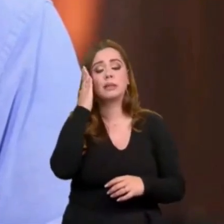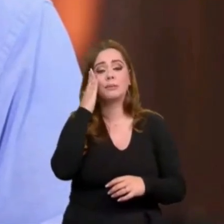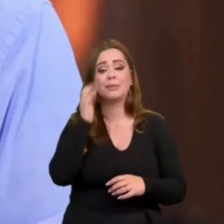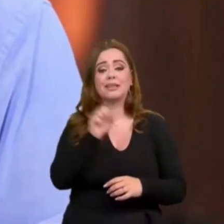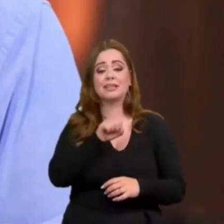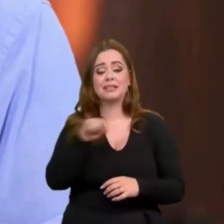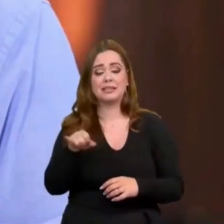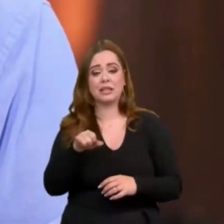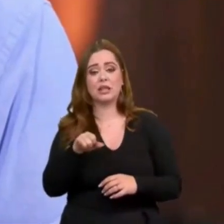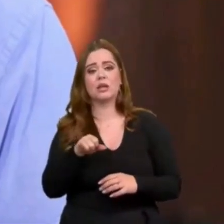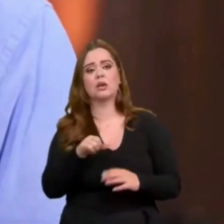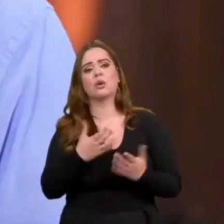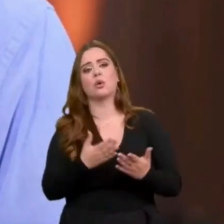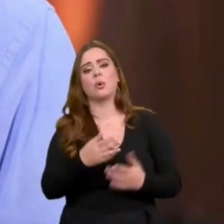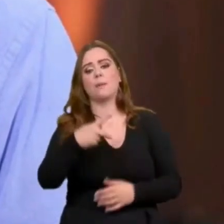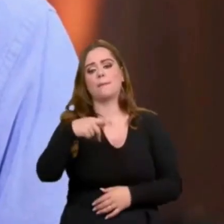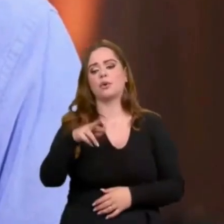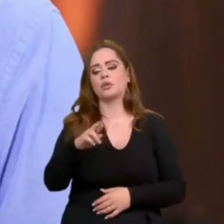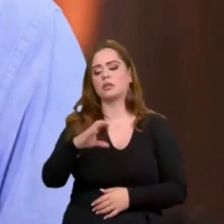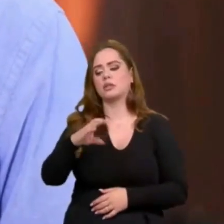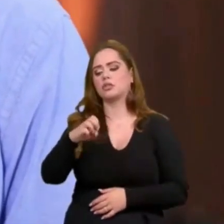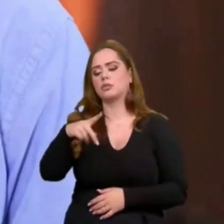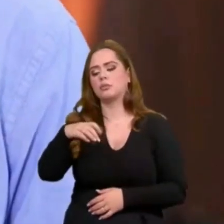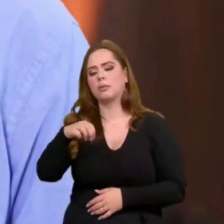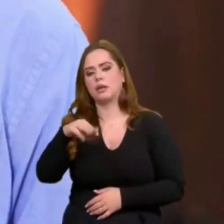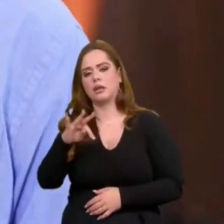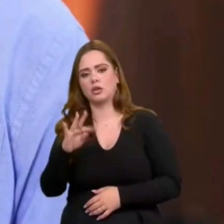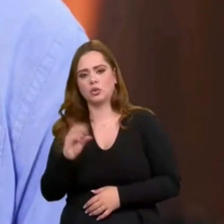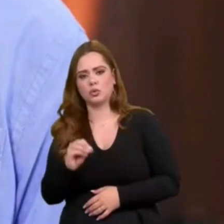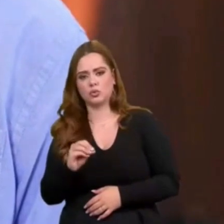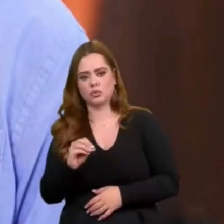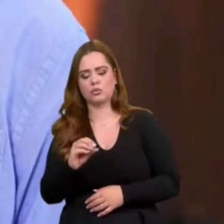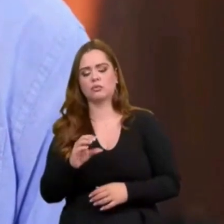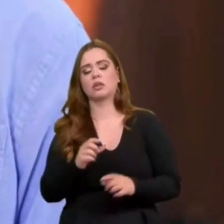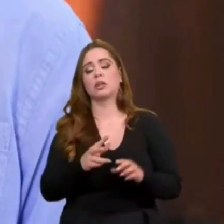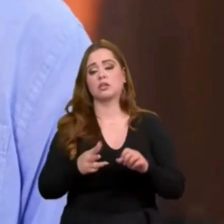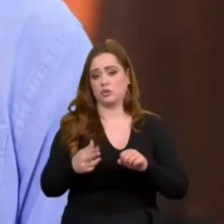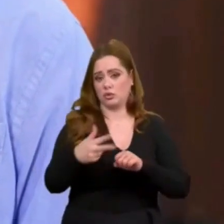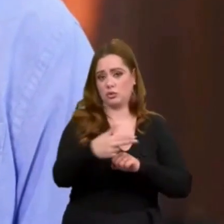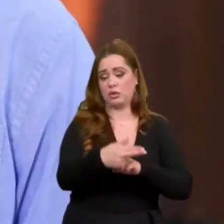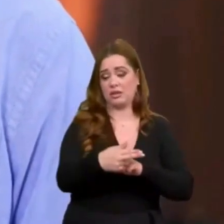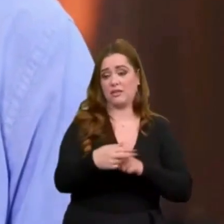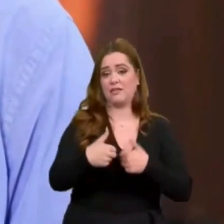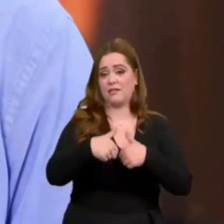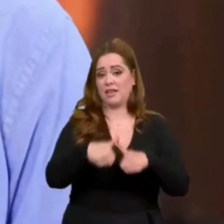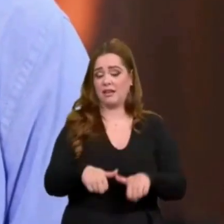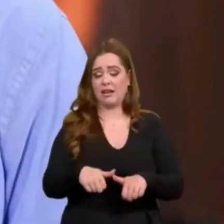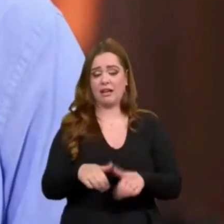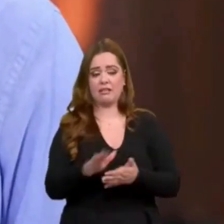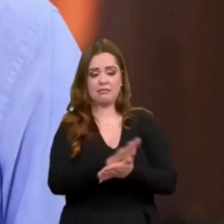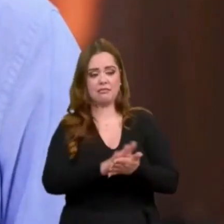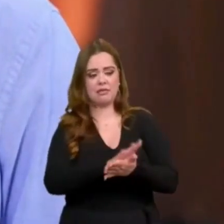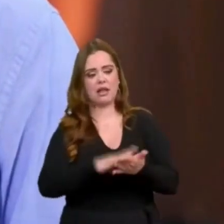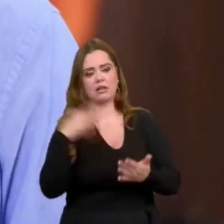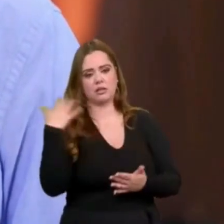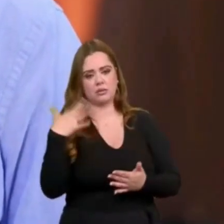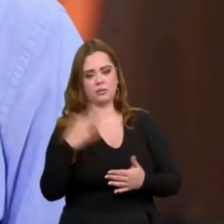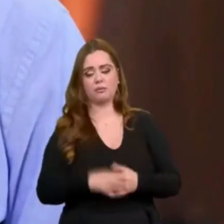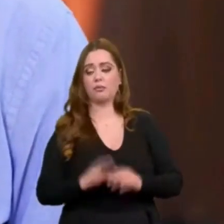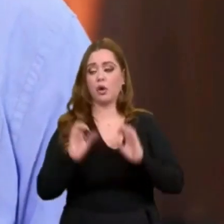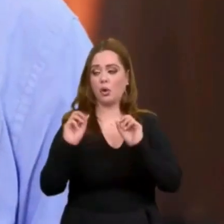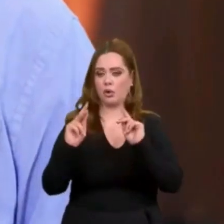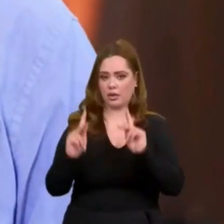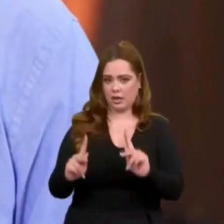garantia que eu pudesse ficar 12 horas sem dor. O procedimento deu certo. Eu fui na festa do sindicato, participei lá, não tive